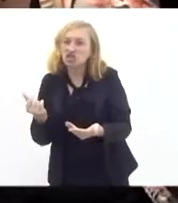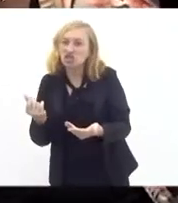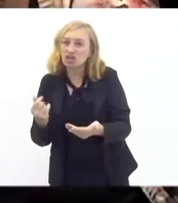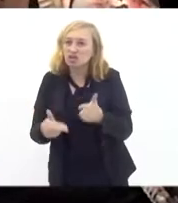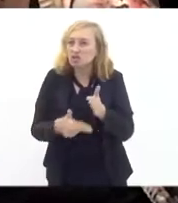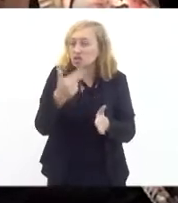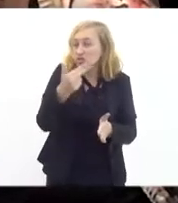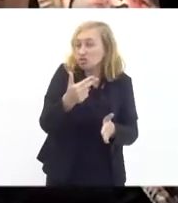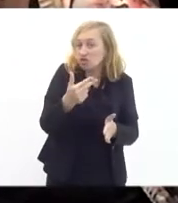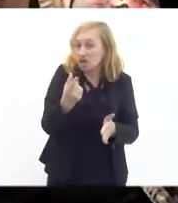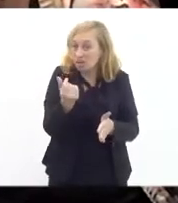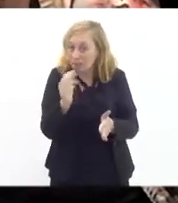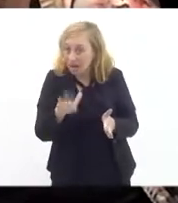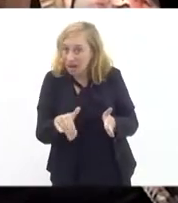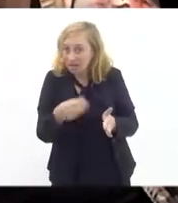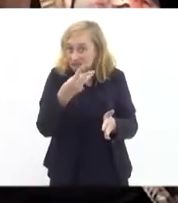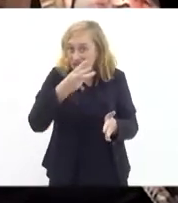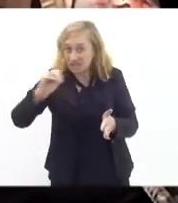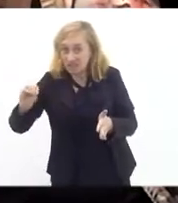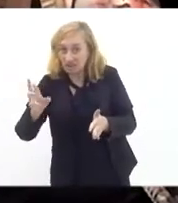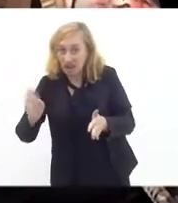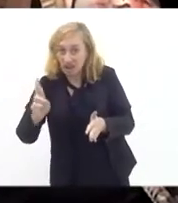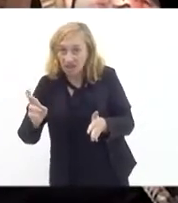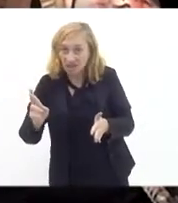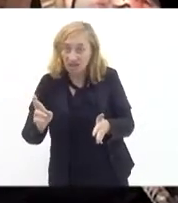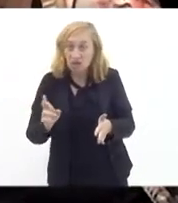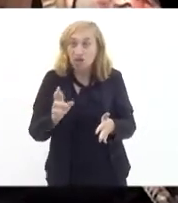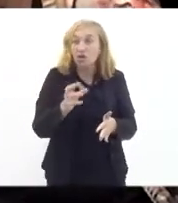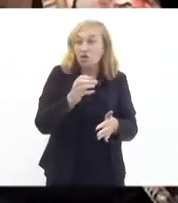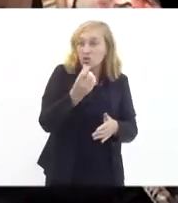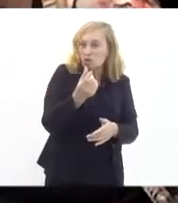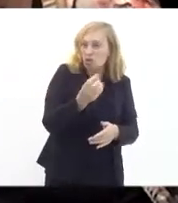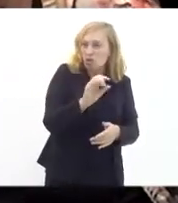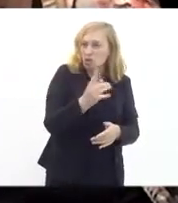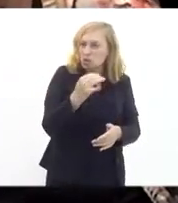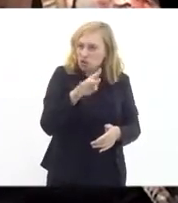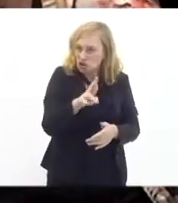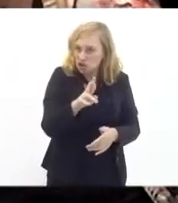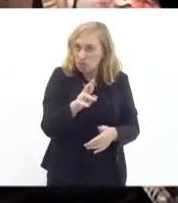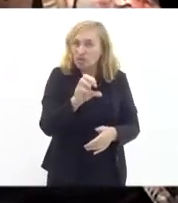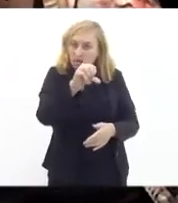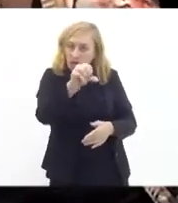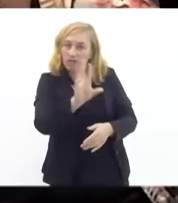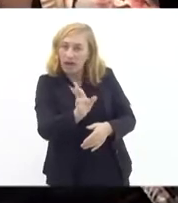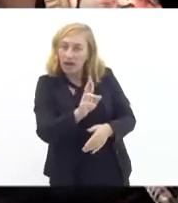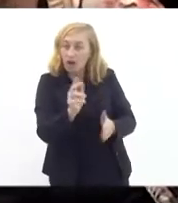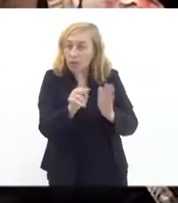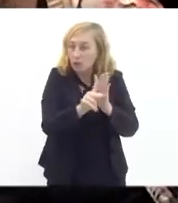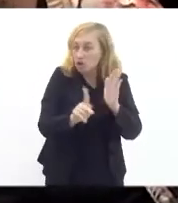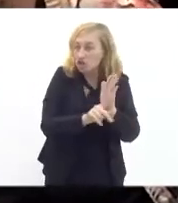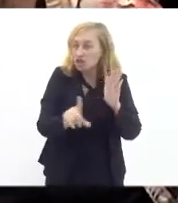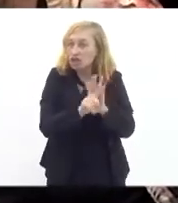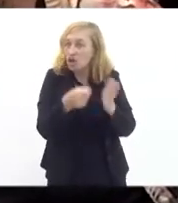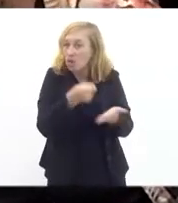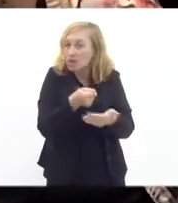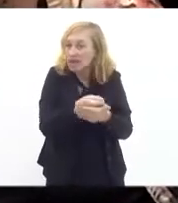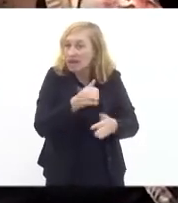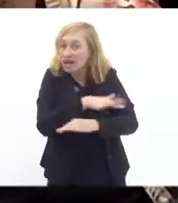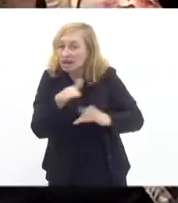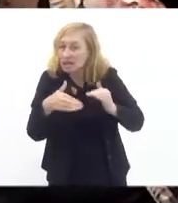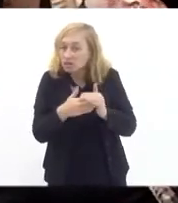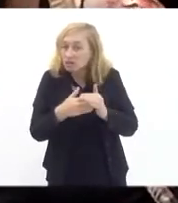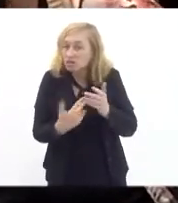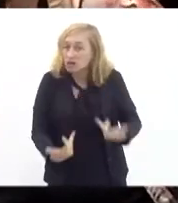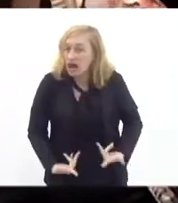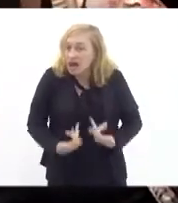são R$300. O chip são realmente R$9. Então, vamos fazer o seguinte, um projeto de lei que sejam obrigados todos a